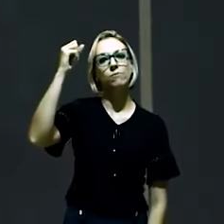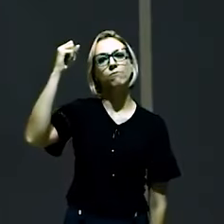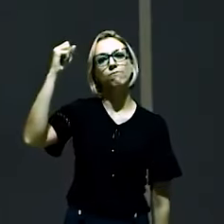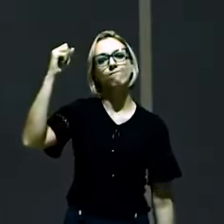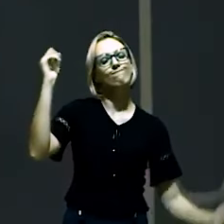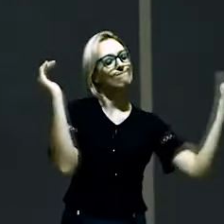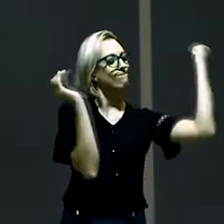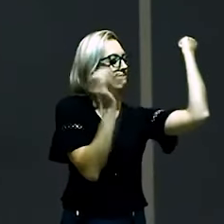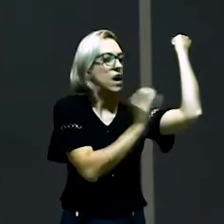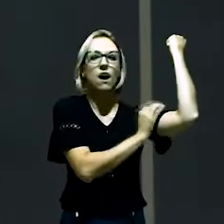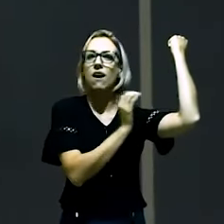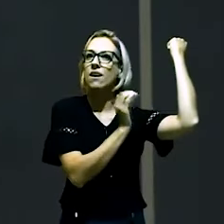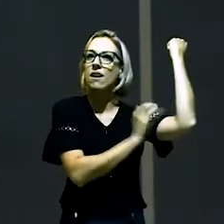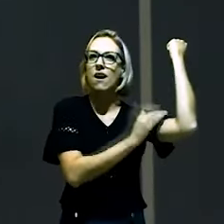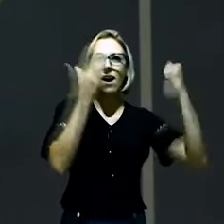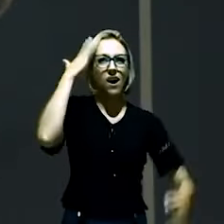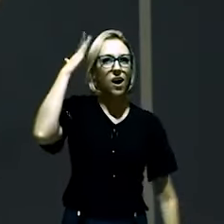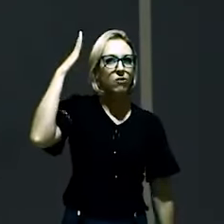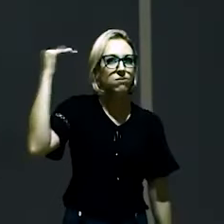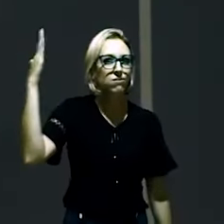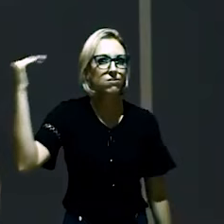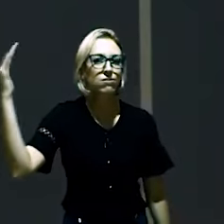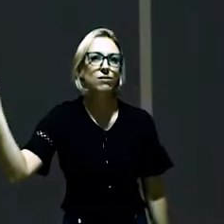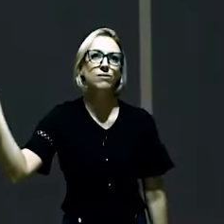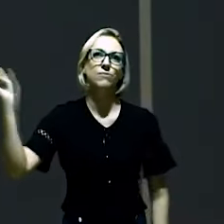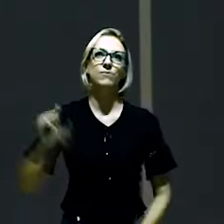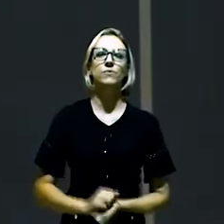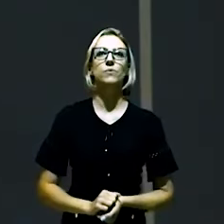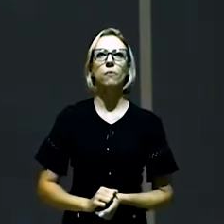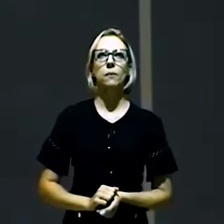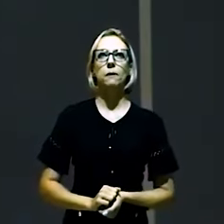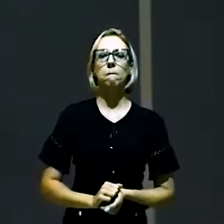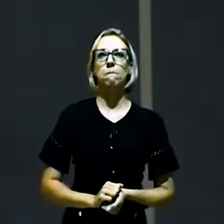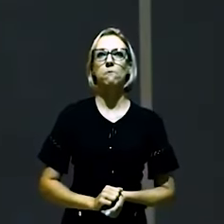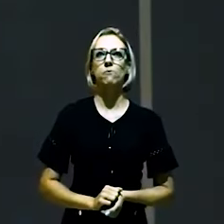o glamour, o esplendor do reinado de Salomão.